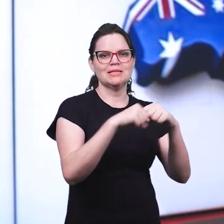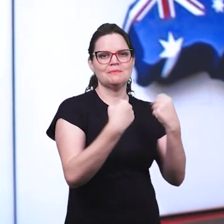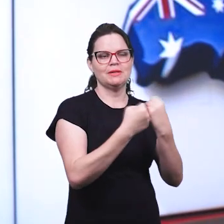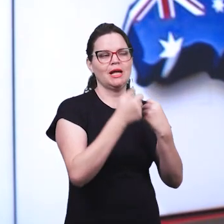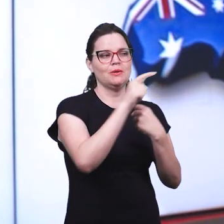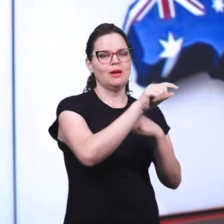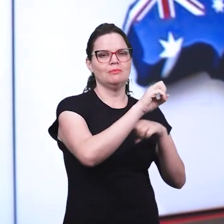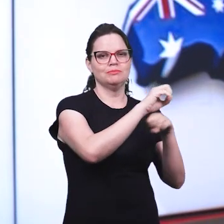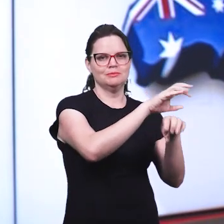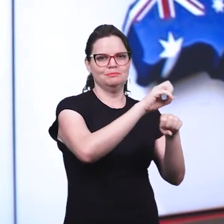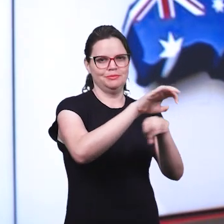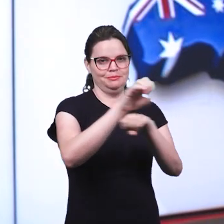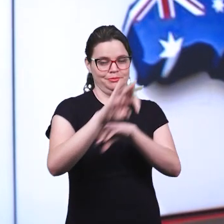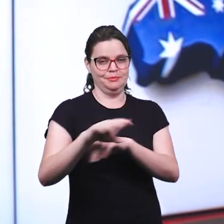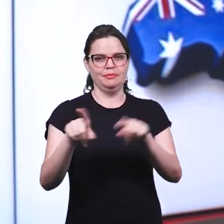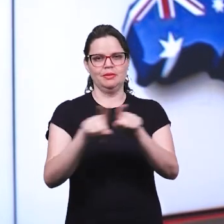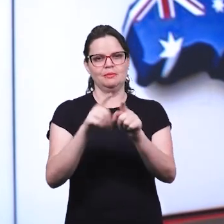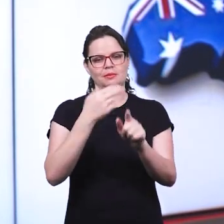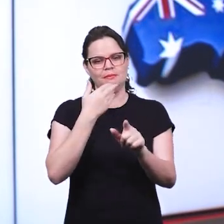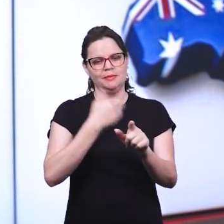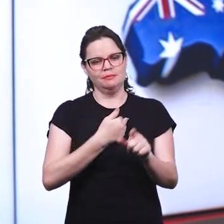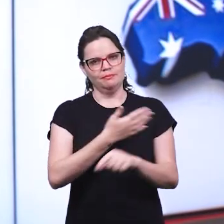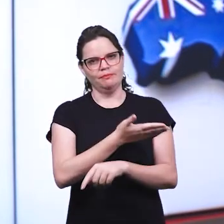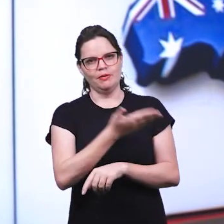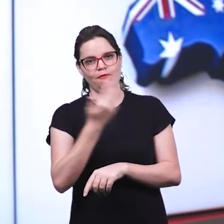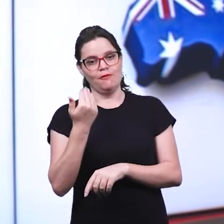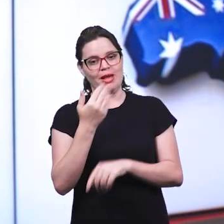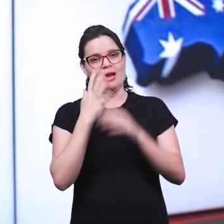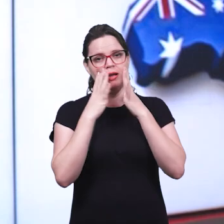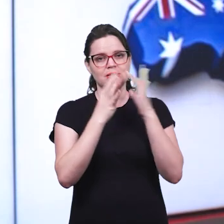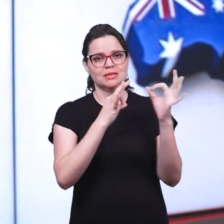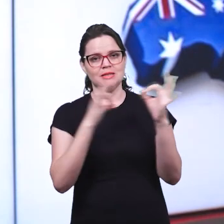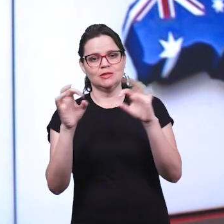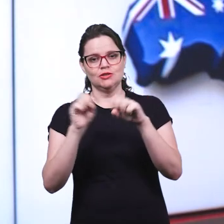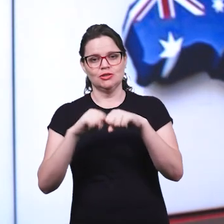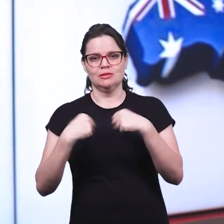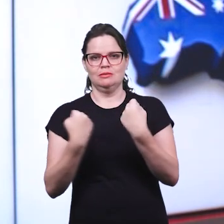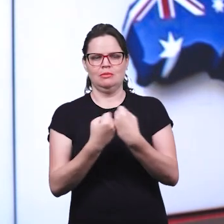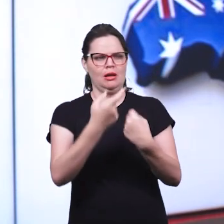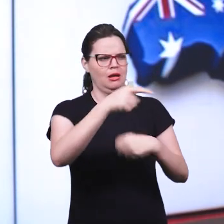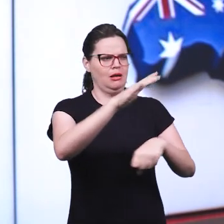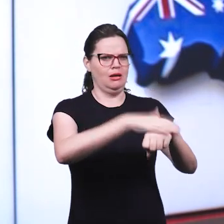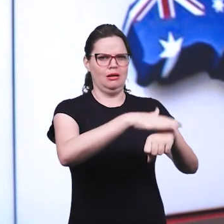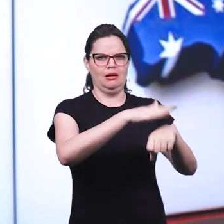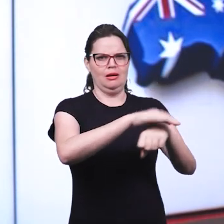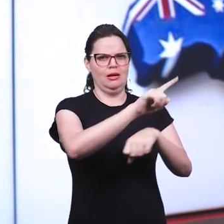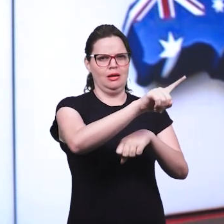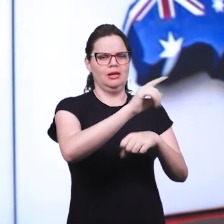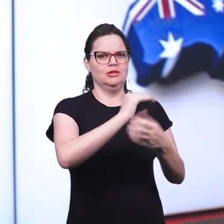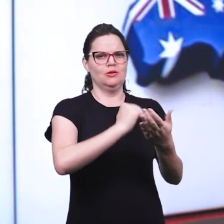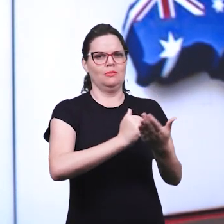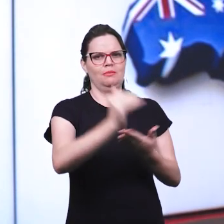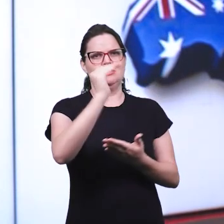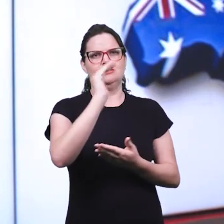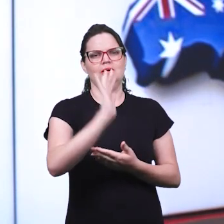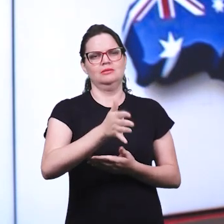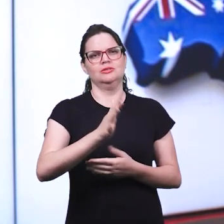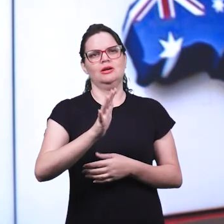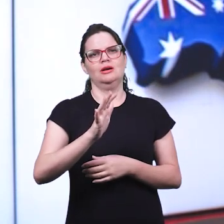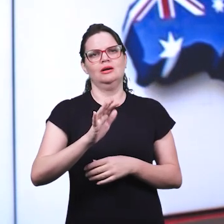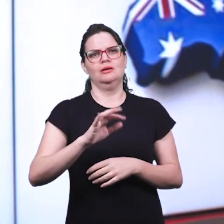seminários, eles nos pedem para participarmos de seminários que eles mesmos já começaram